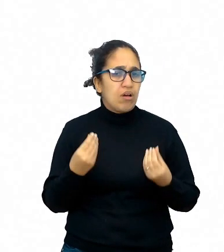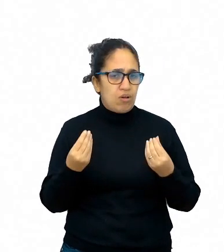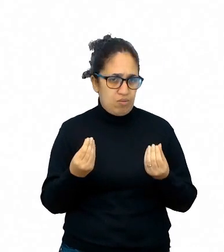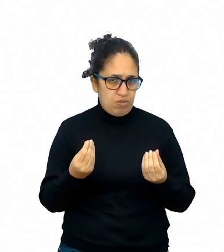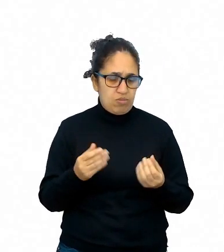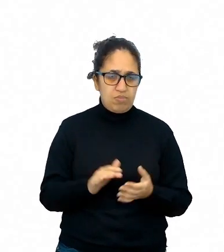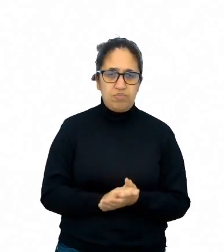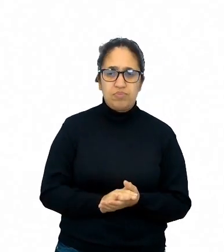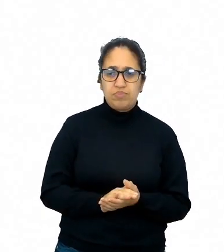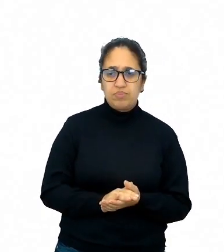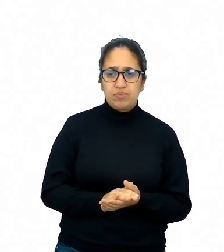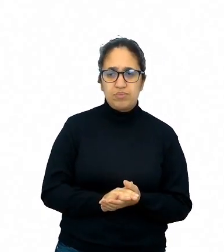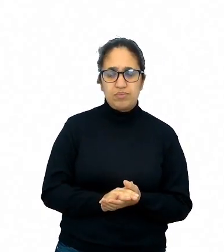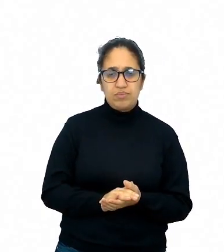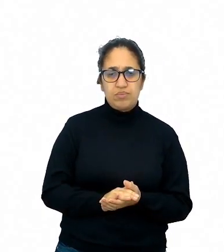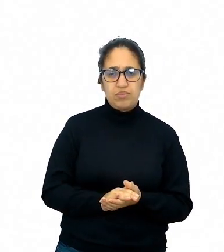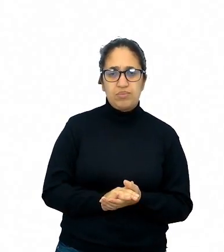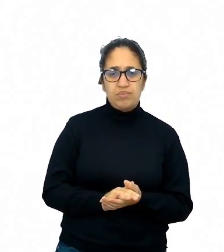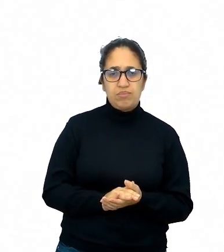é